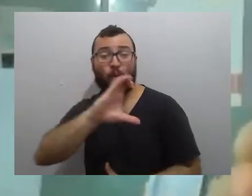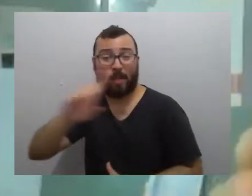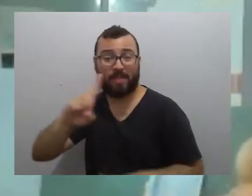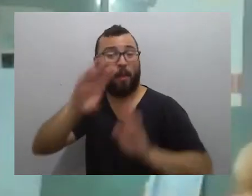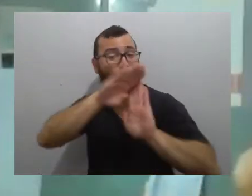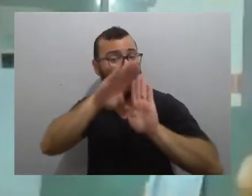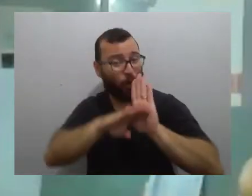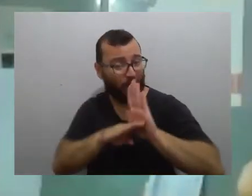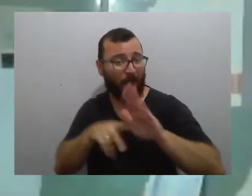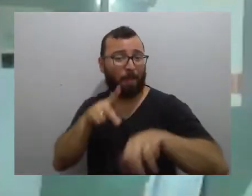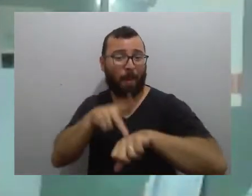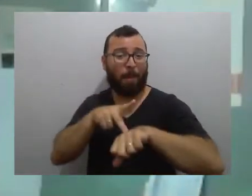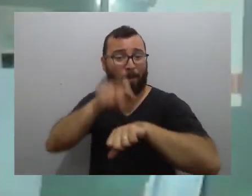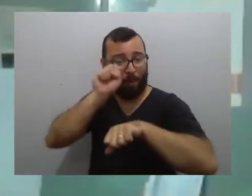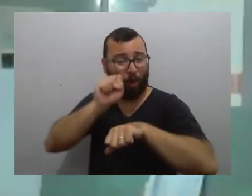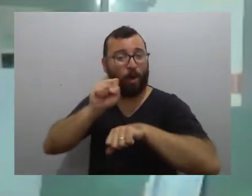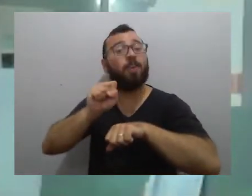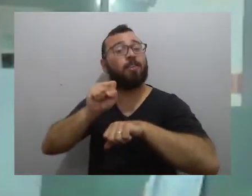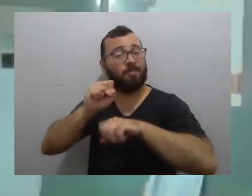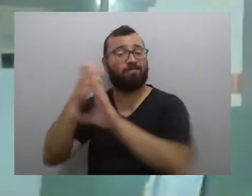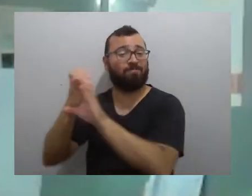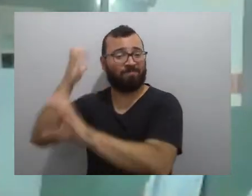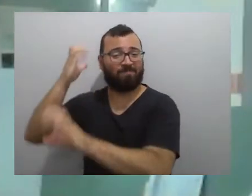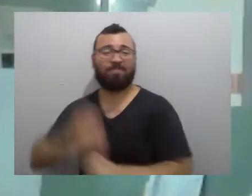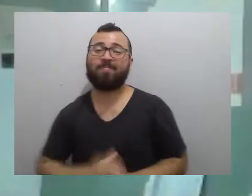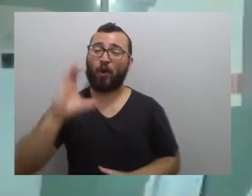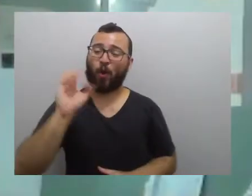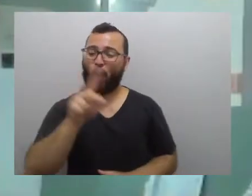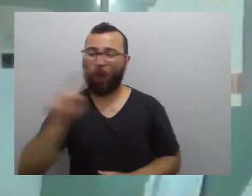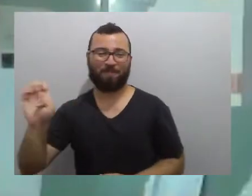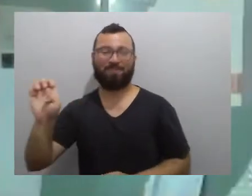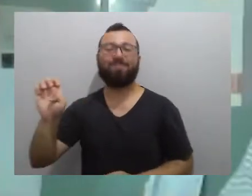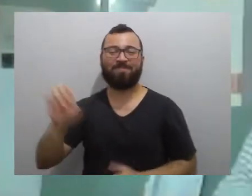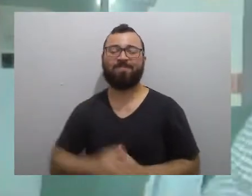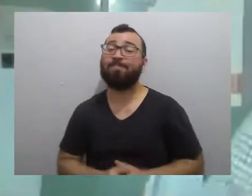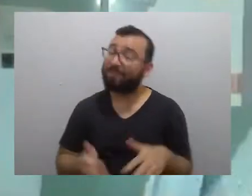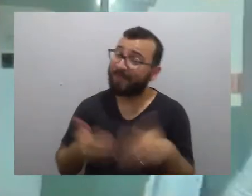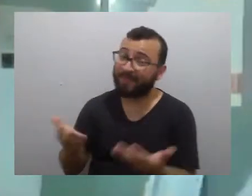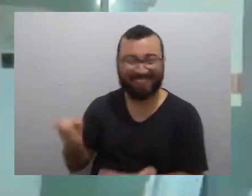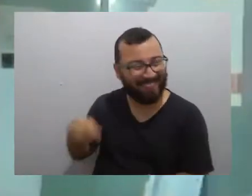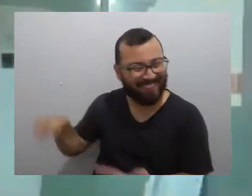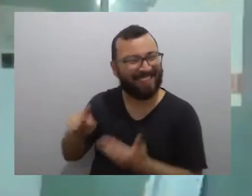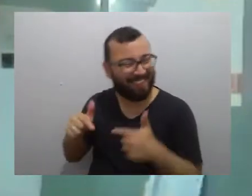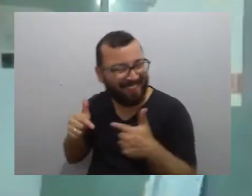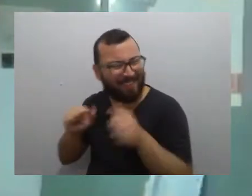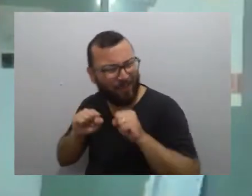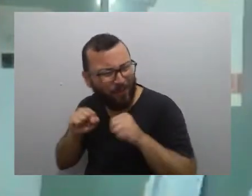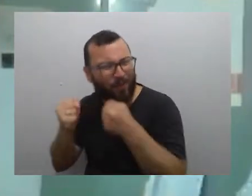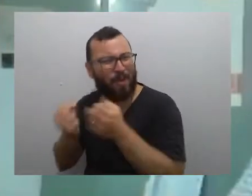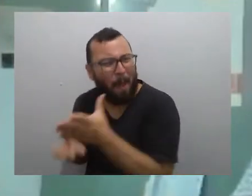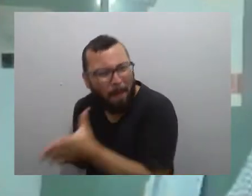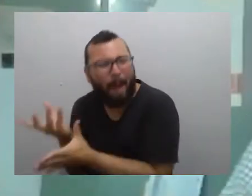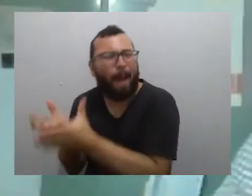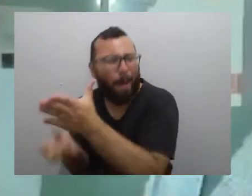dos institutos, começando em 1958, apontava para uma nova realidade universitária, que